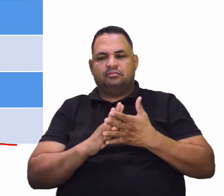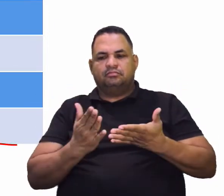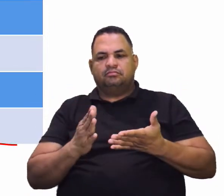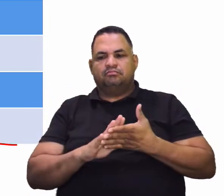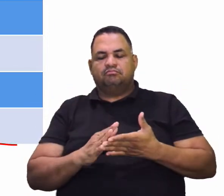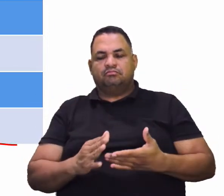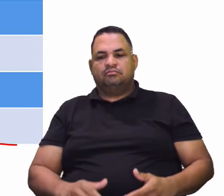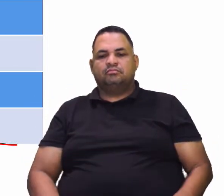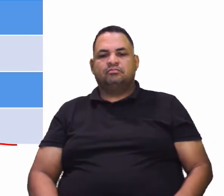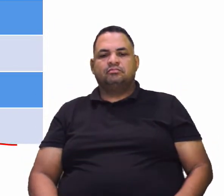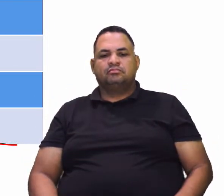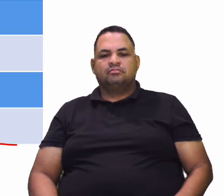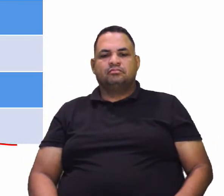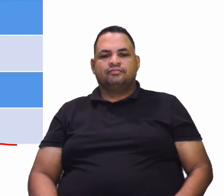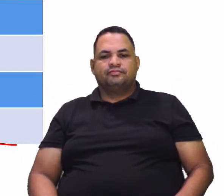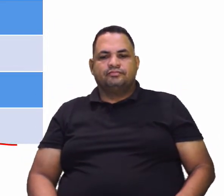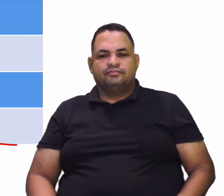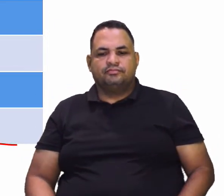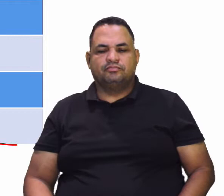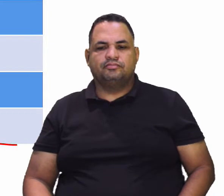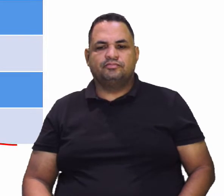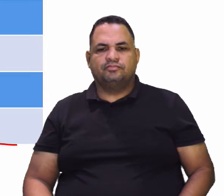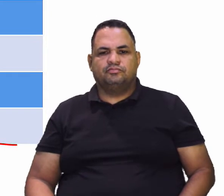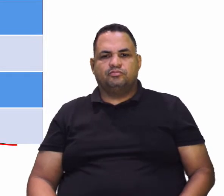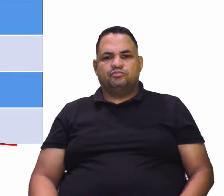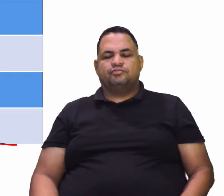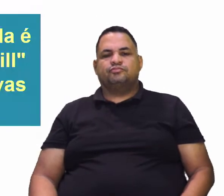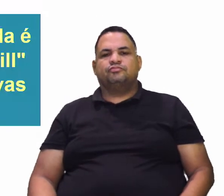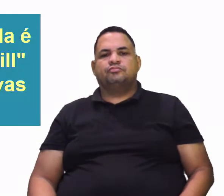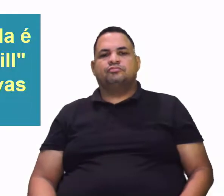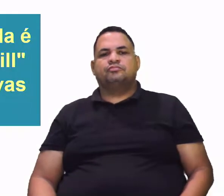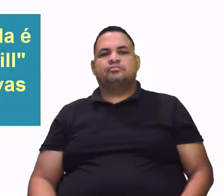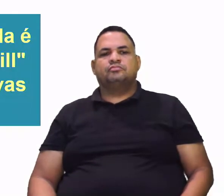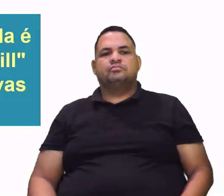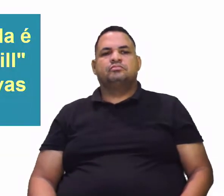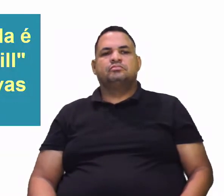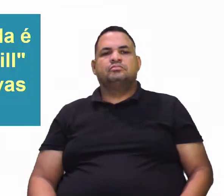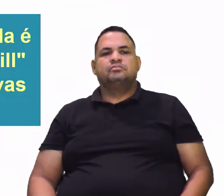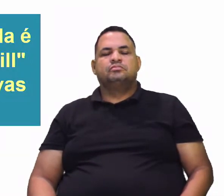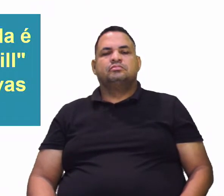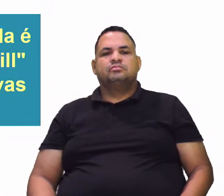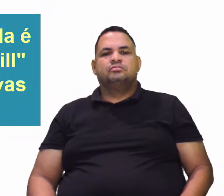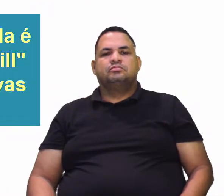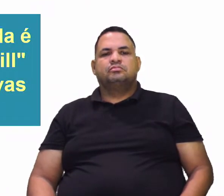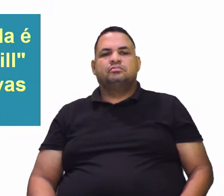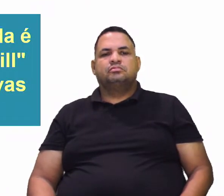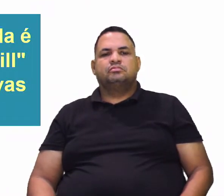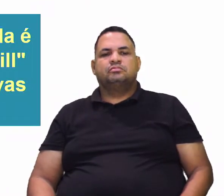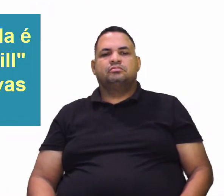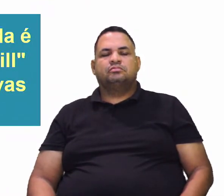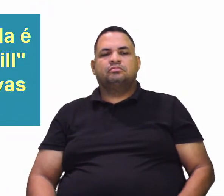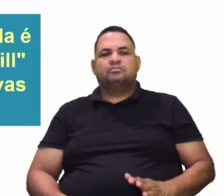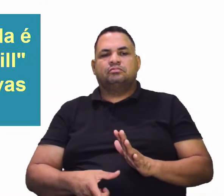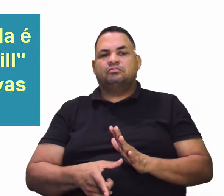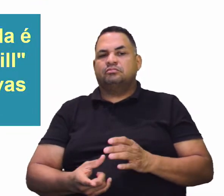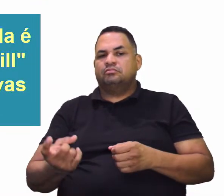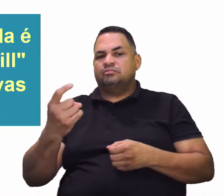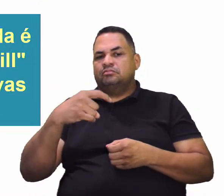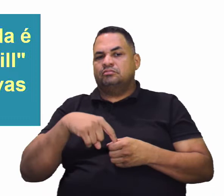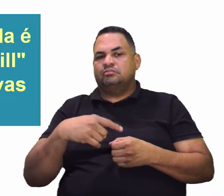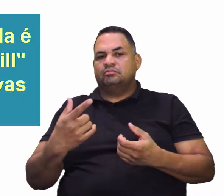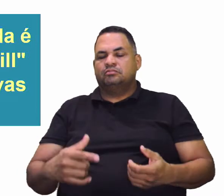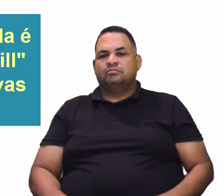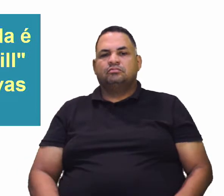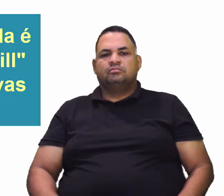vai ou não jogar tênis. Isn't he going to play tennis? Muito bem. Olha só, voltando lá para aquela questão do